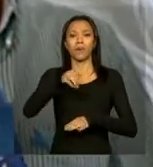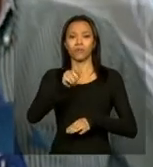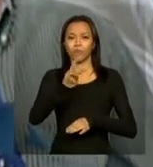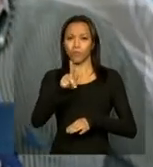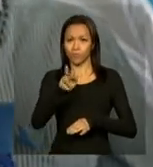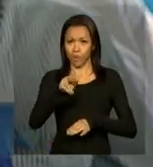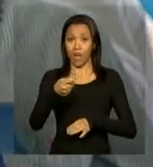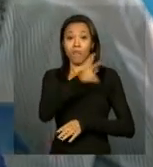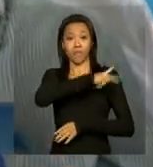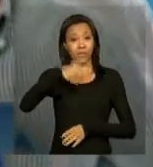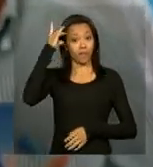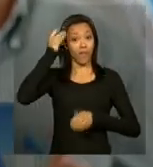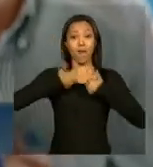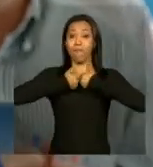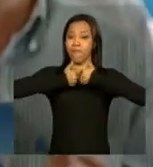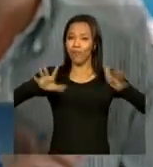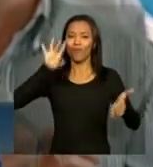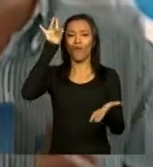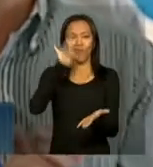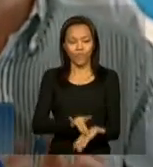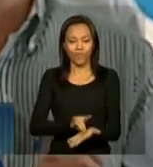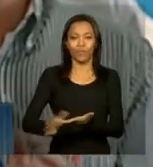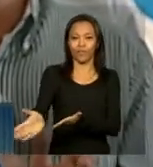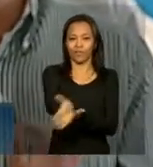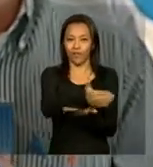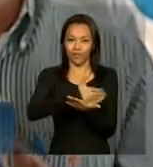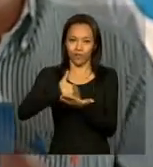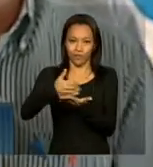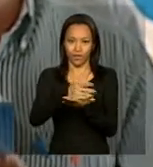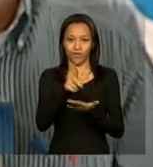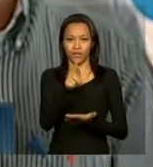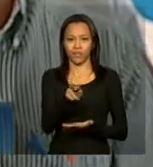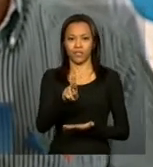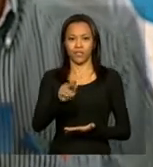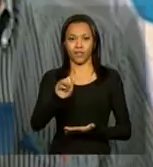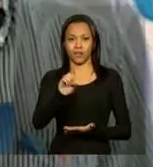fazer a abertura oficial da colheita da safra de grãos.